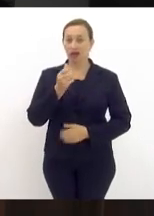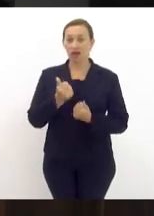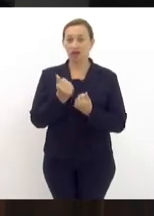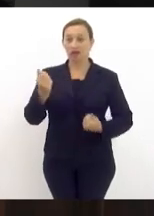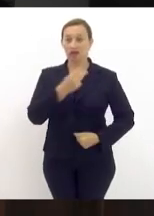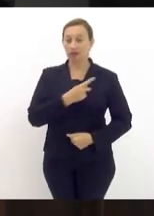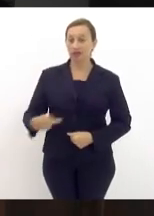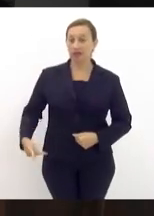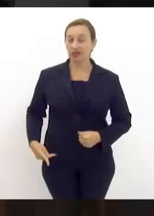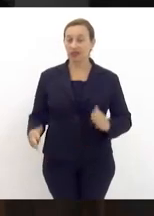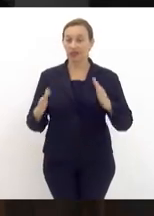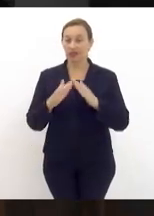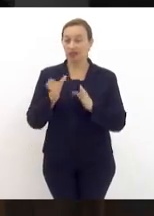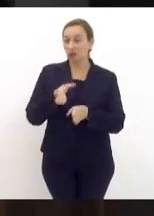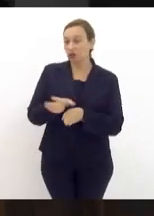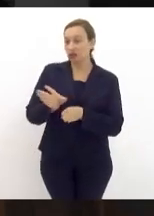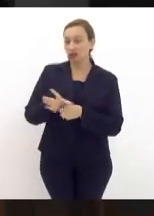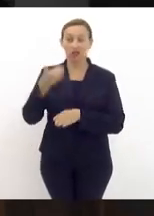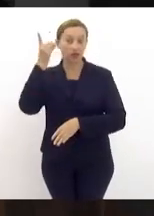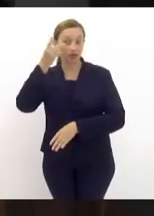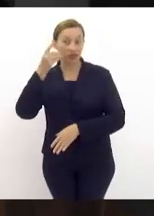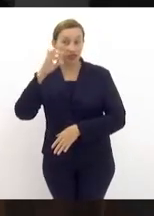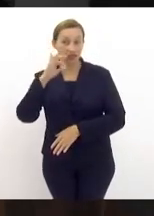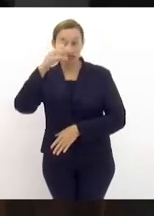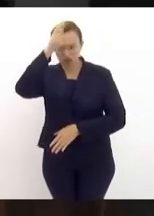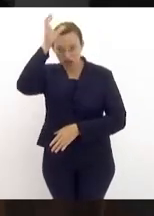da Casa, conselheira deputada Tia Ju.